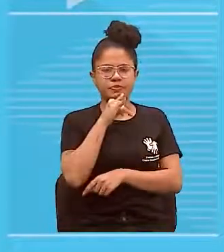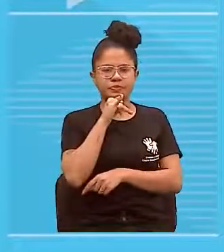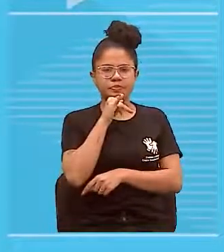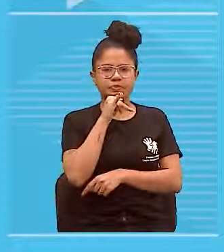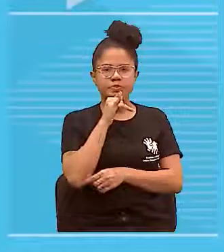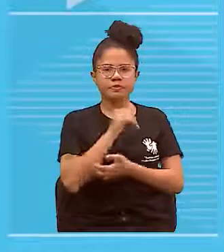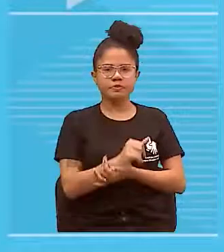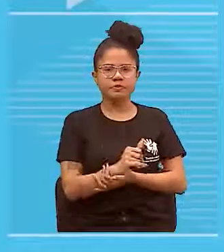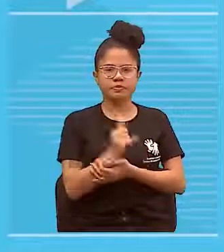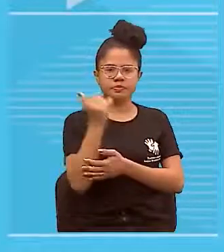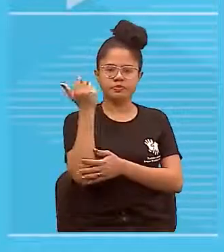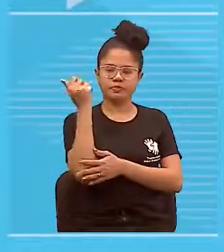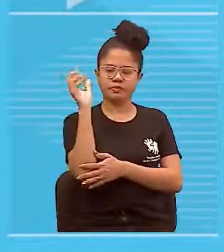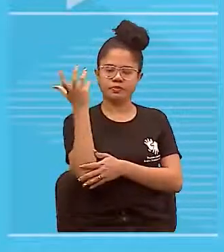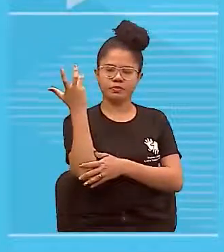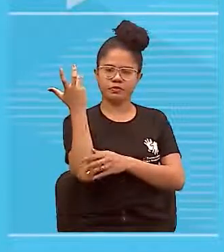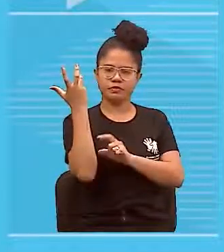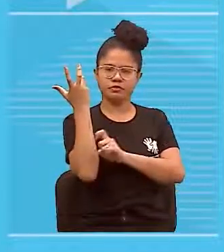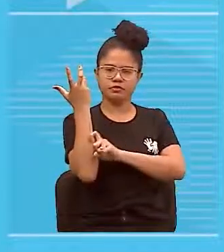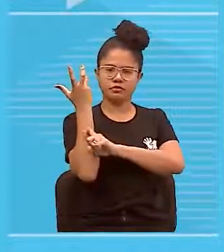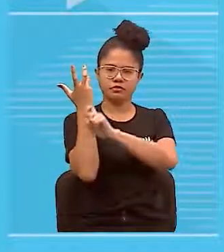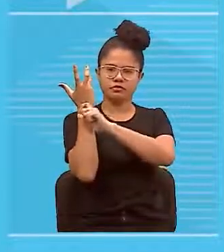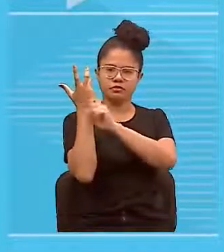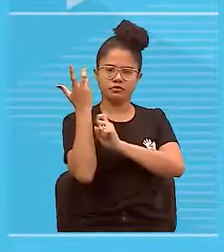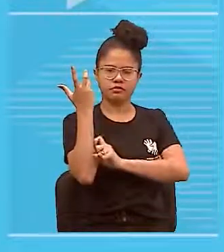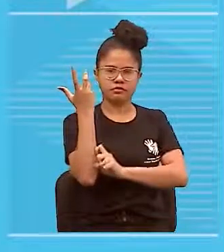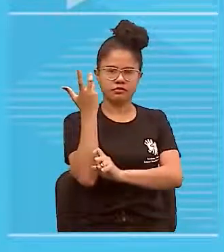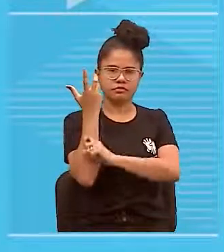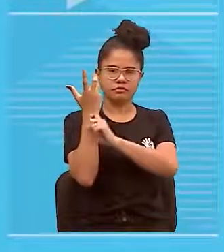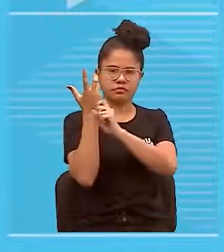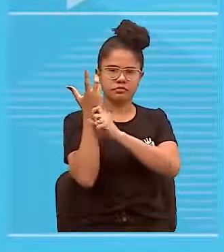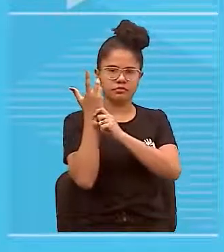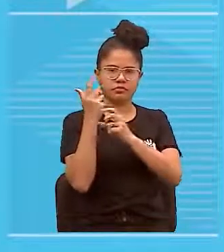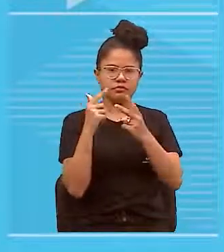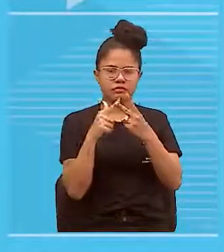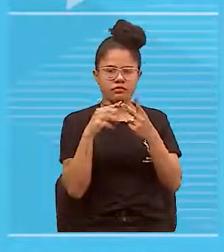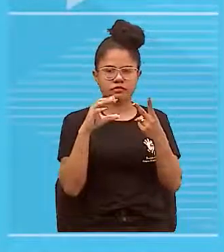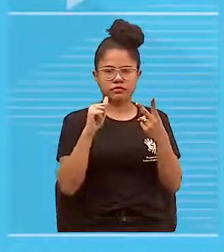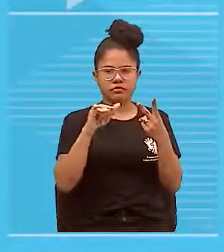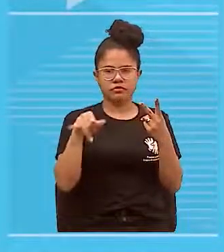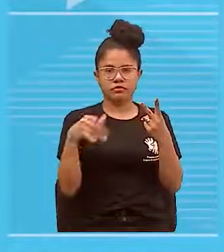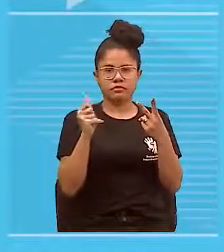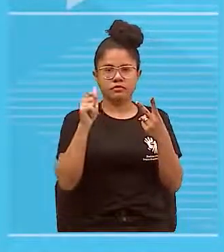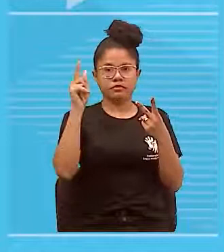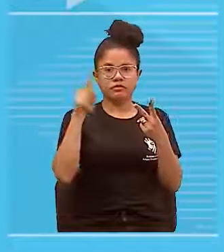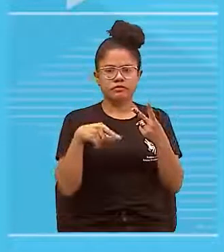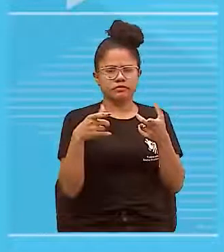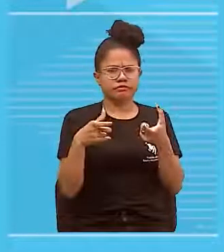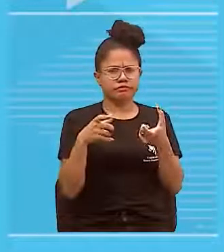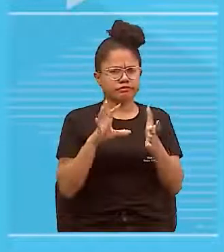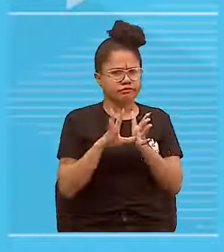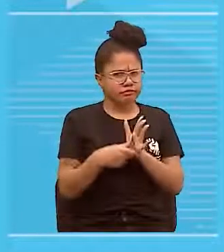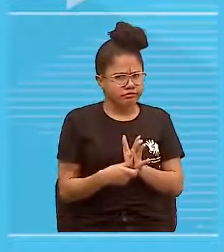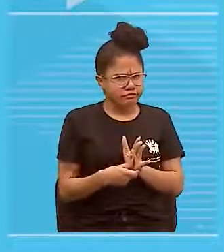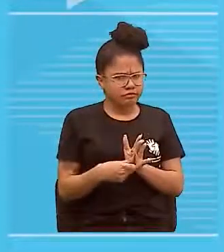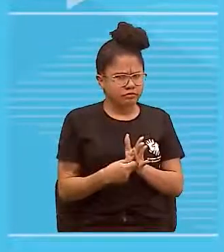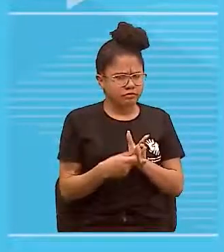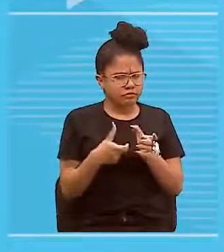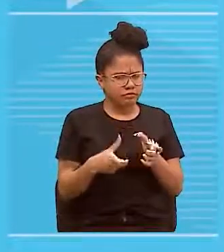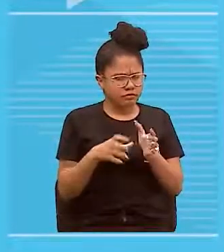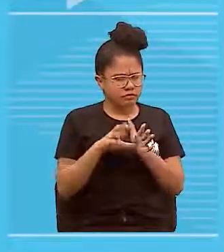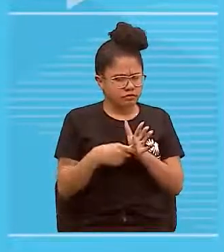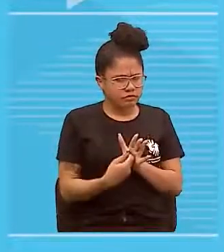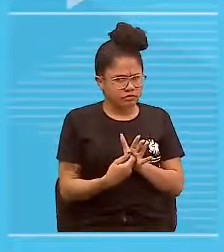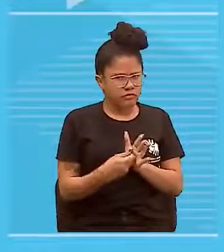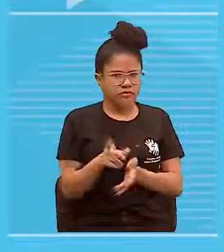o faxeiro, o juá, o cajá. Onde é que a gente vai encontrar? Na Amazônia? Não, a gente vai